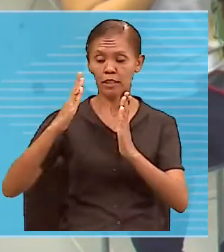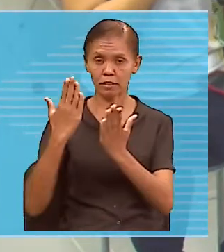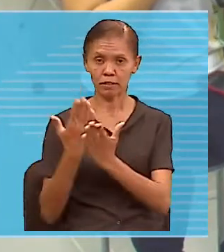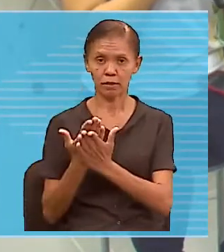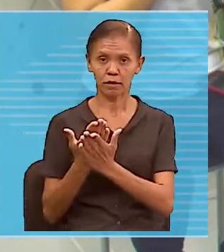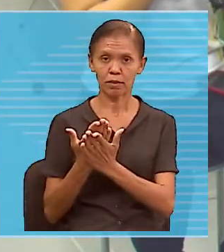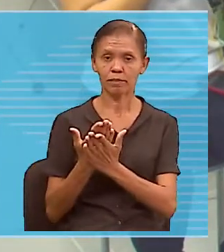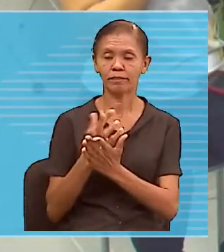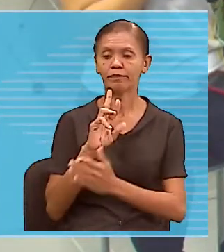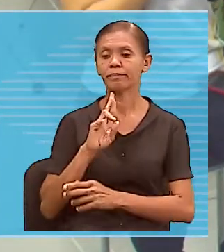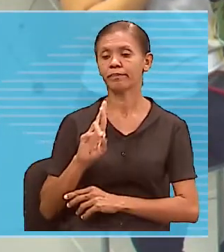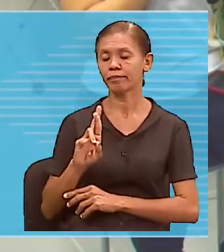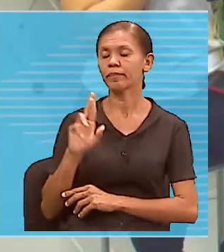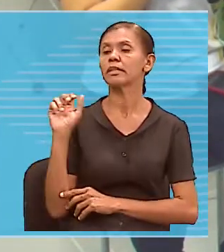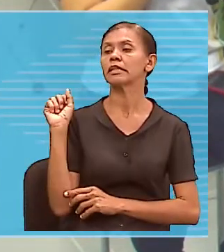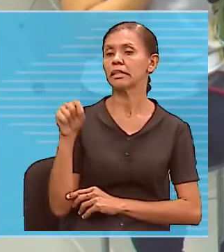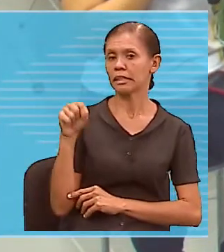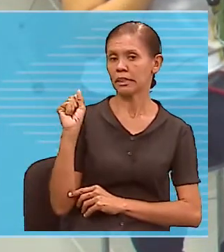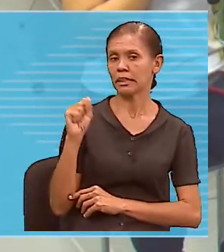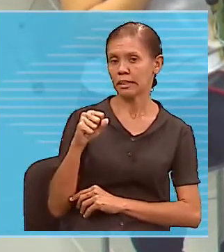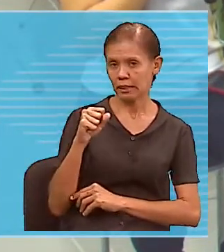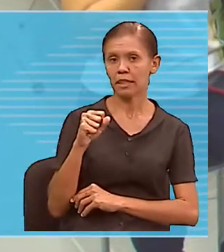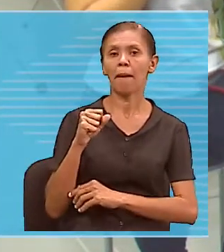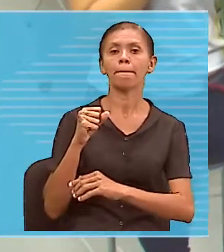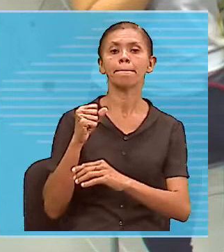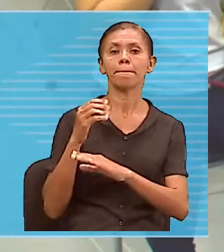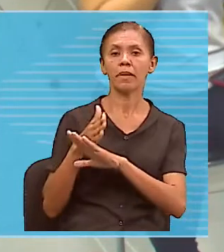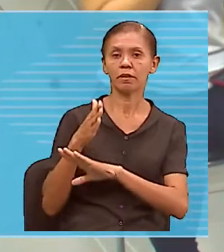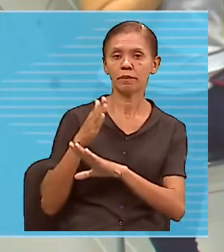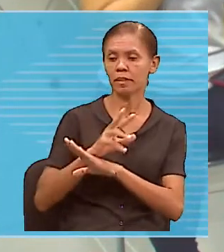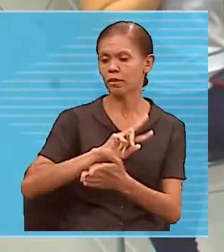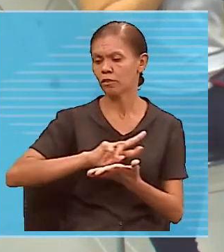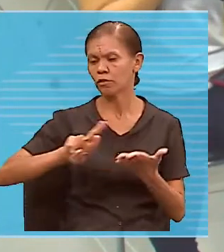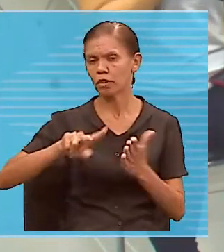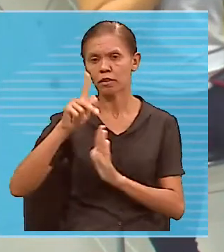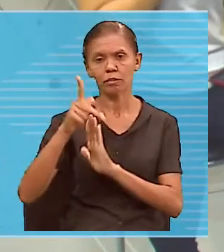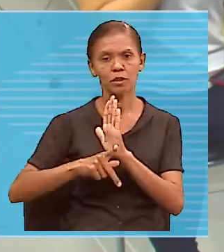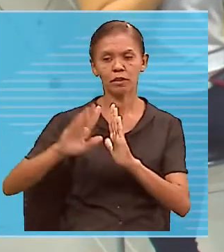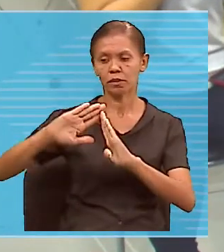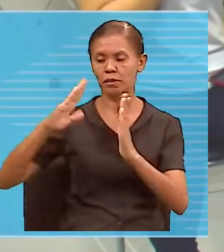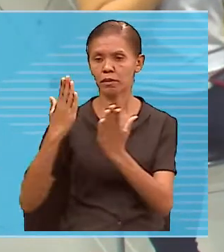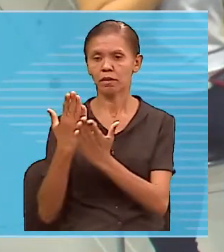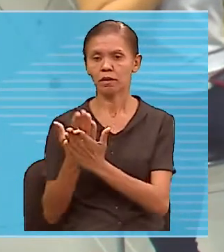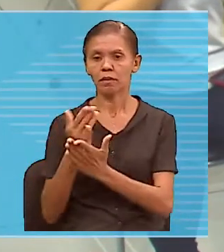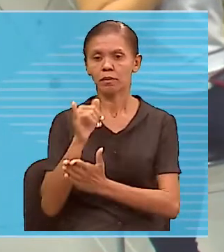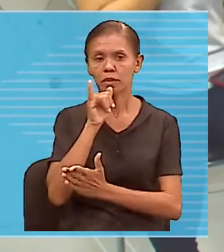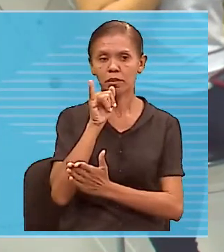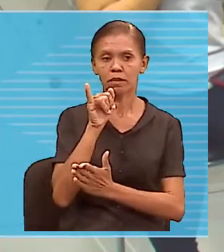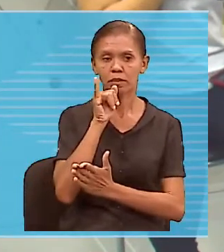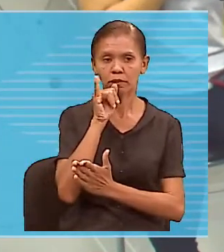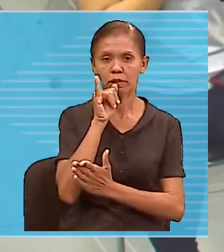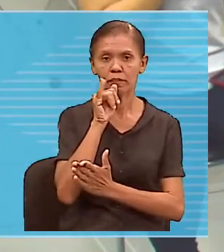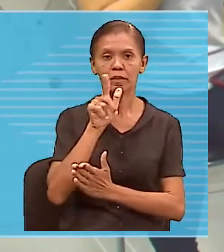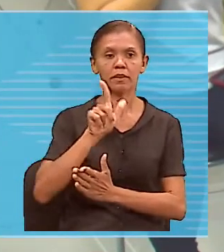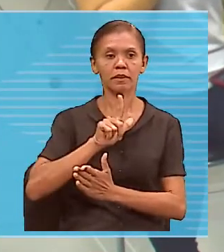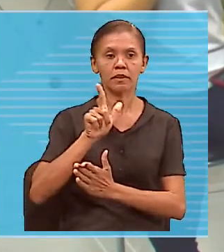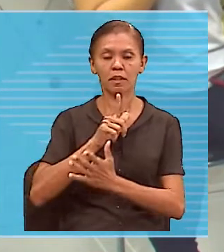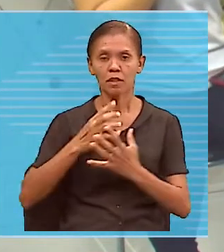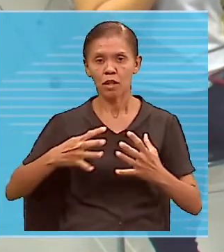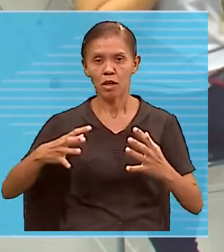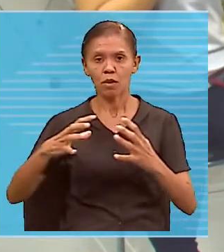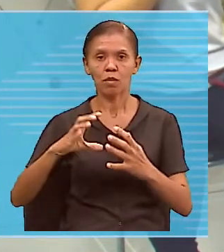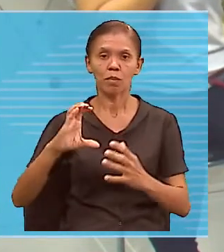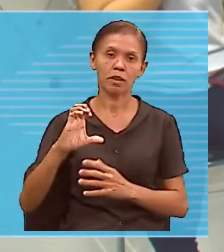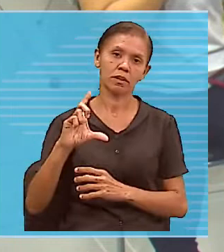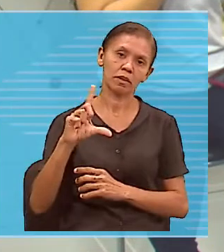Bom, sim, eu participei de vários projetos da escola, como nós temos uma célula, a célula da escola,